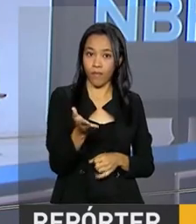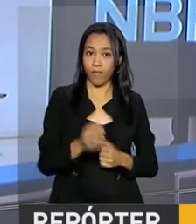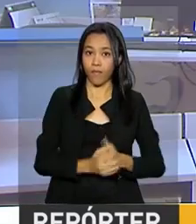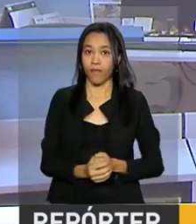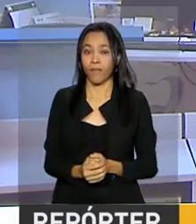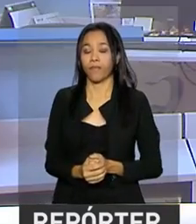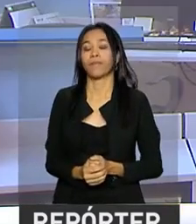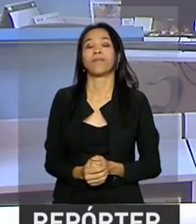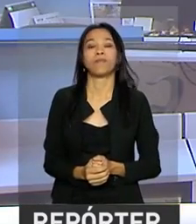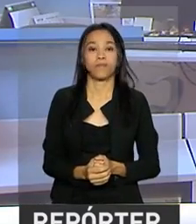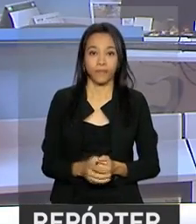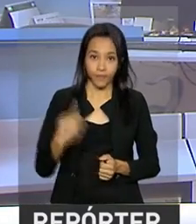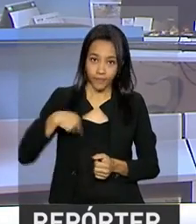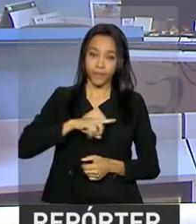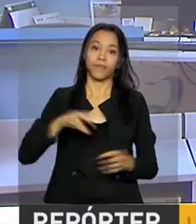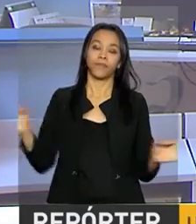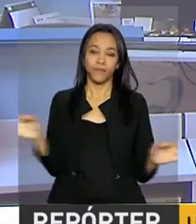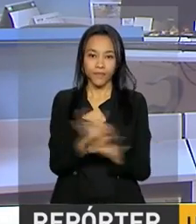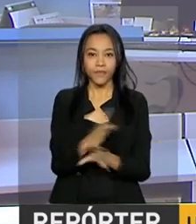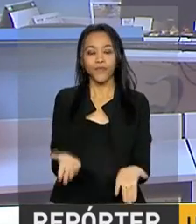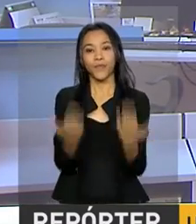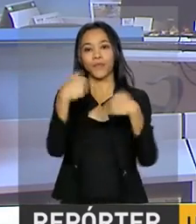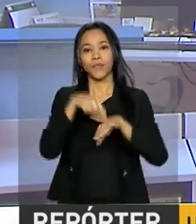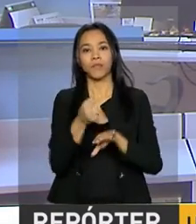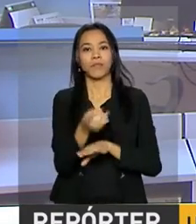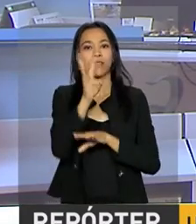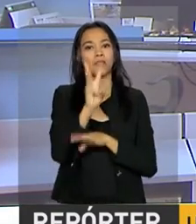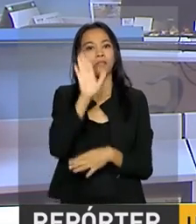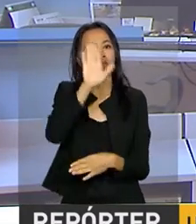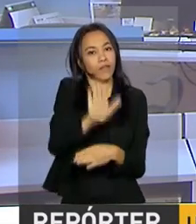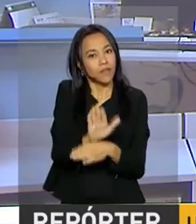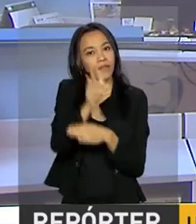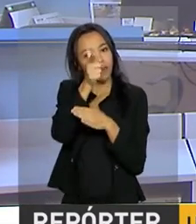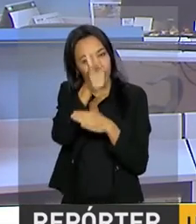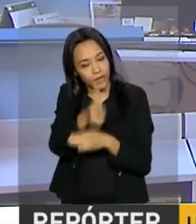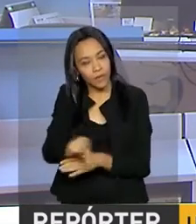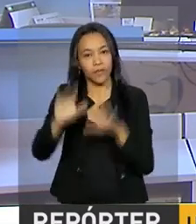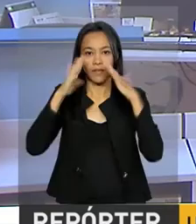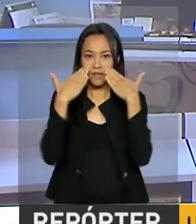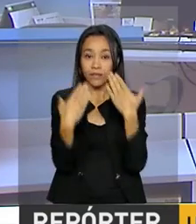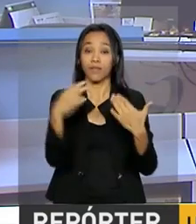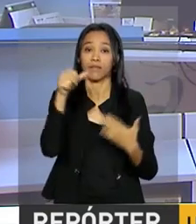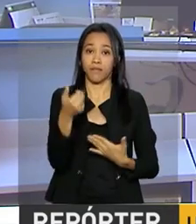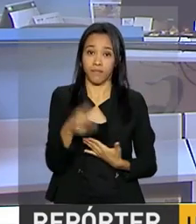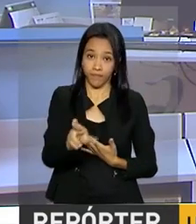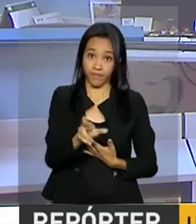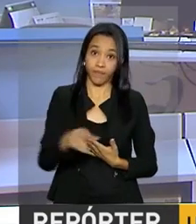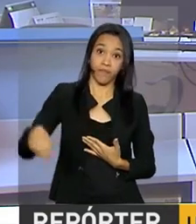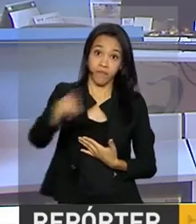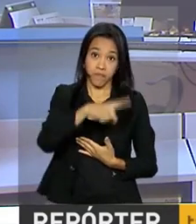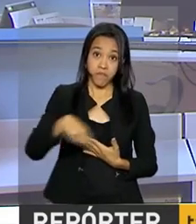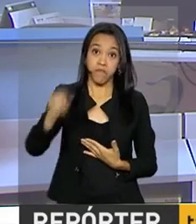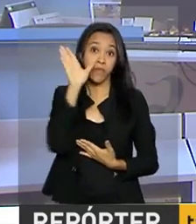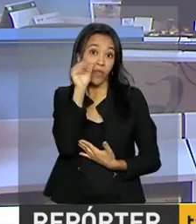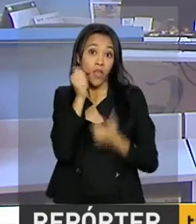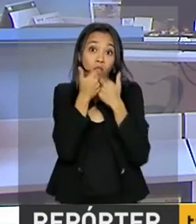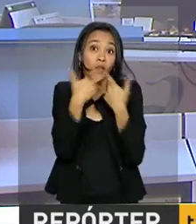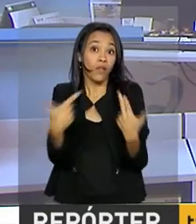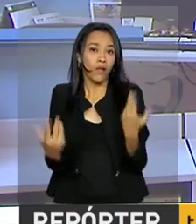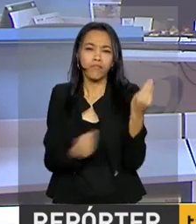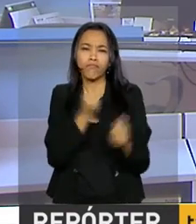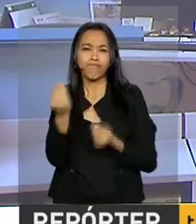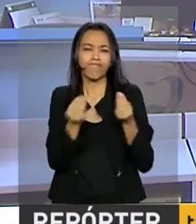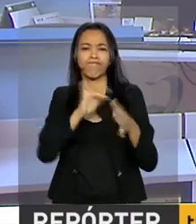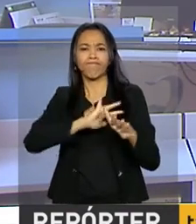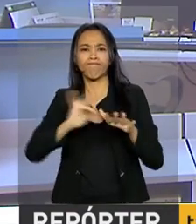udf.edu.br. E nós ficamos por aqui, voltamos às 15h na próxima edição do Repórter NBR. Acompanhe as novidades